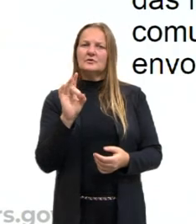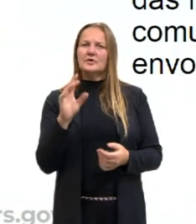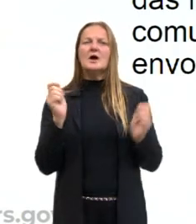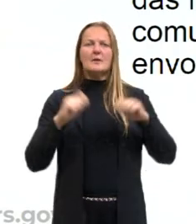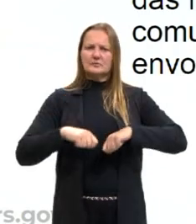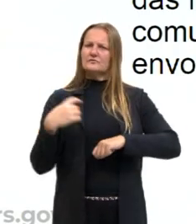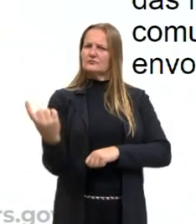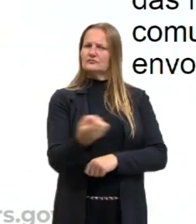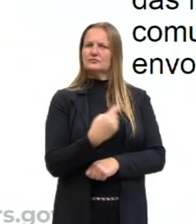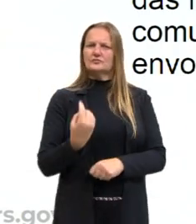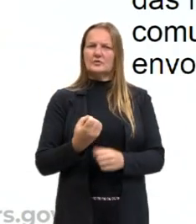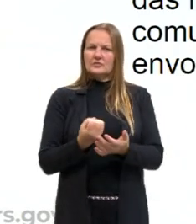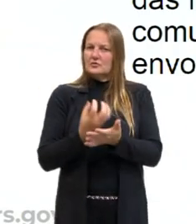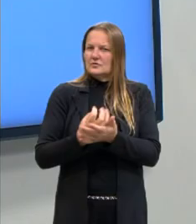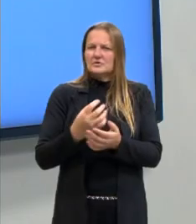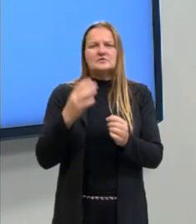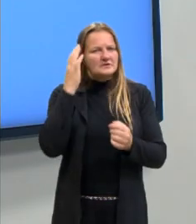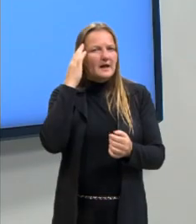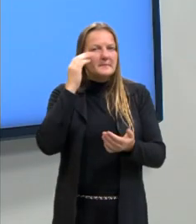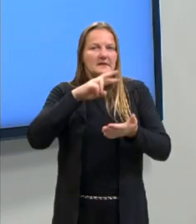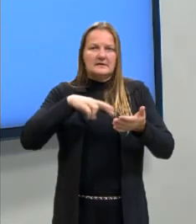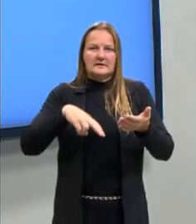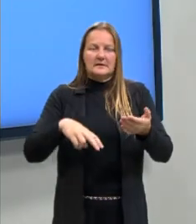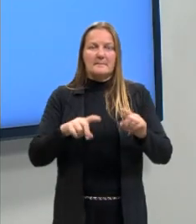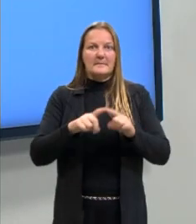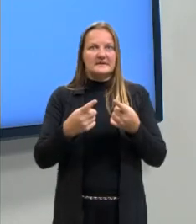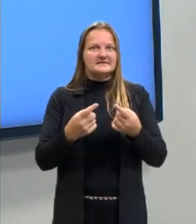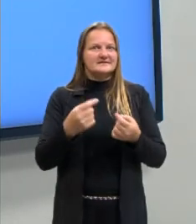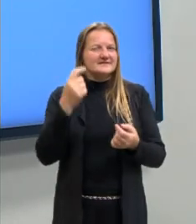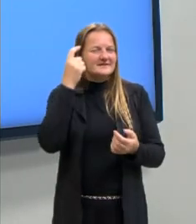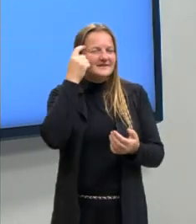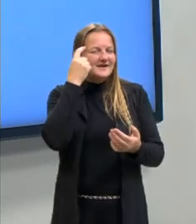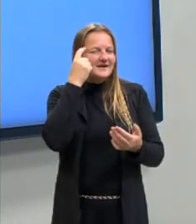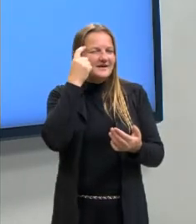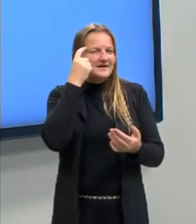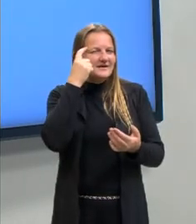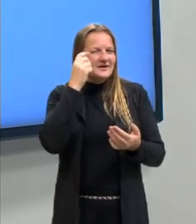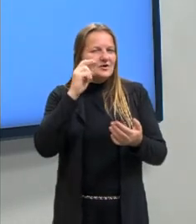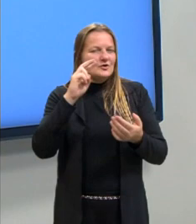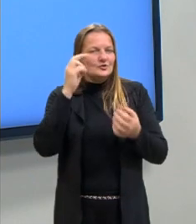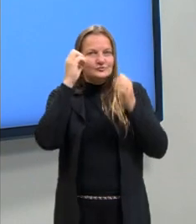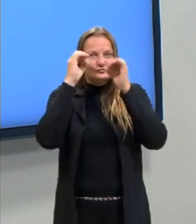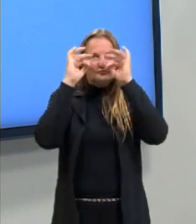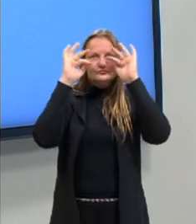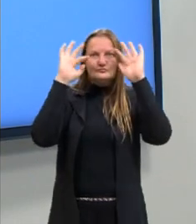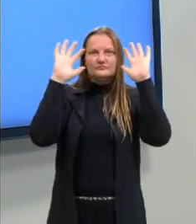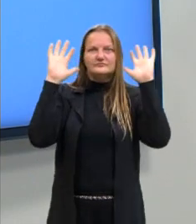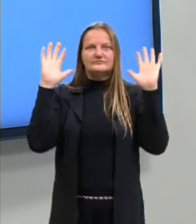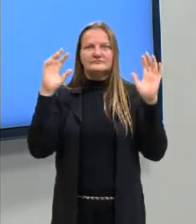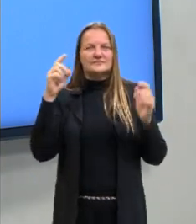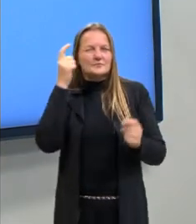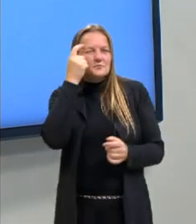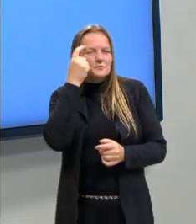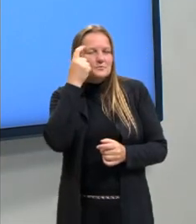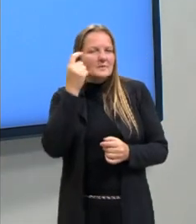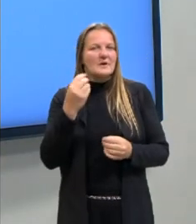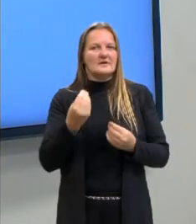capazes basta sermos alfabetizados agora ler interpretar compreender e